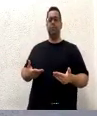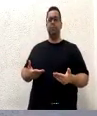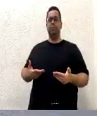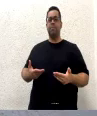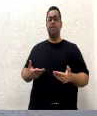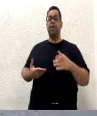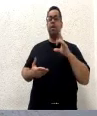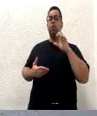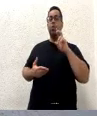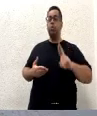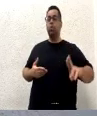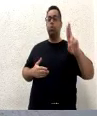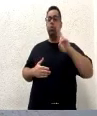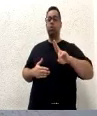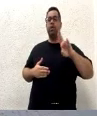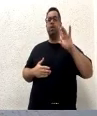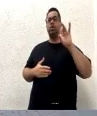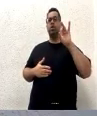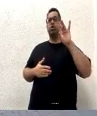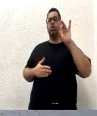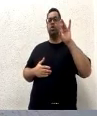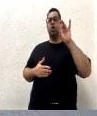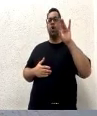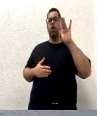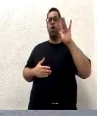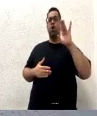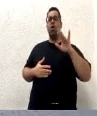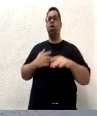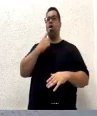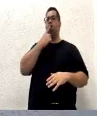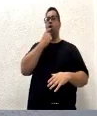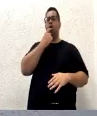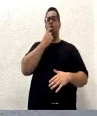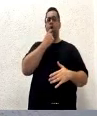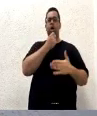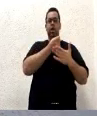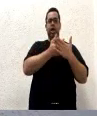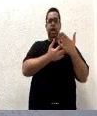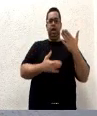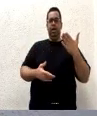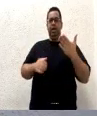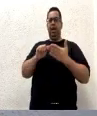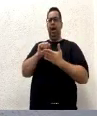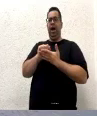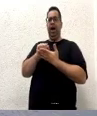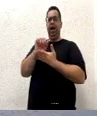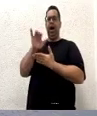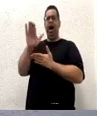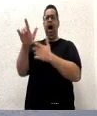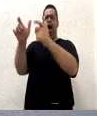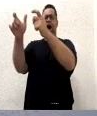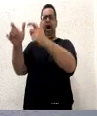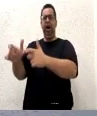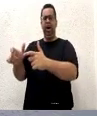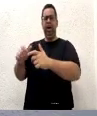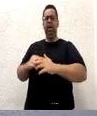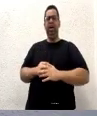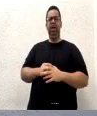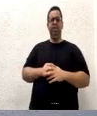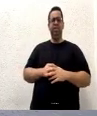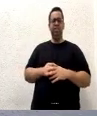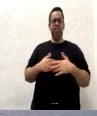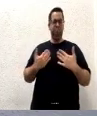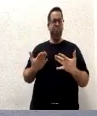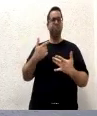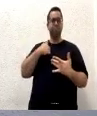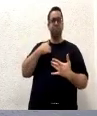só o exame sorológico de sangue que encaminha para o Adolfo Ludes. Um exemplo que eu fiquei muito feliz, que até